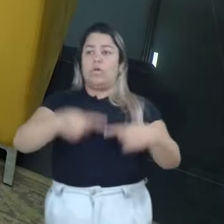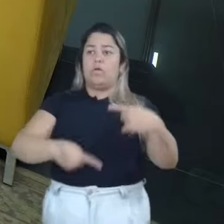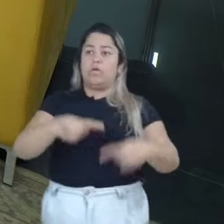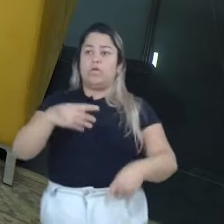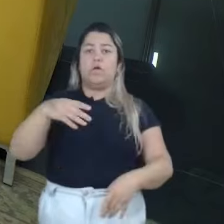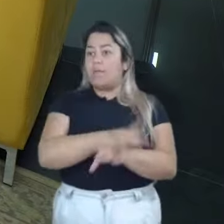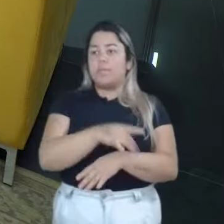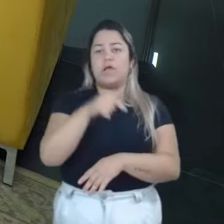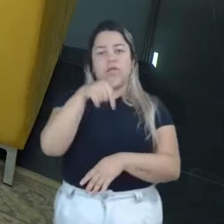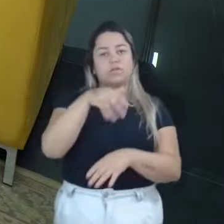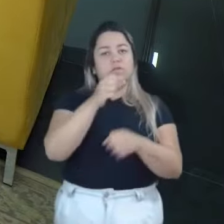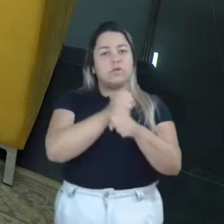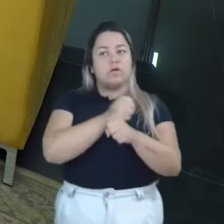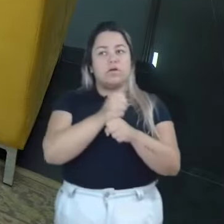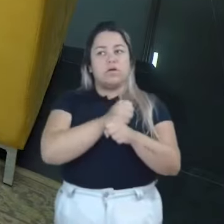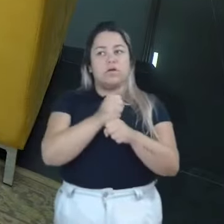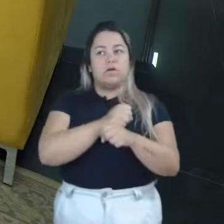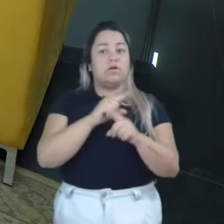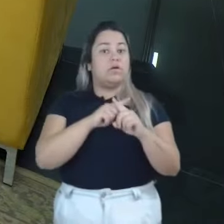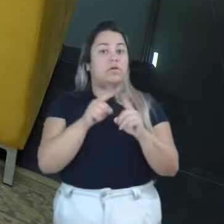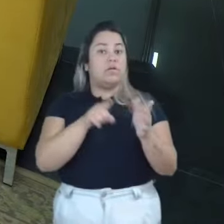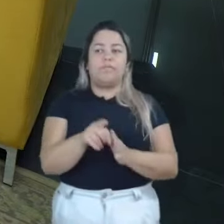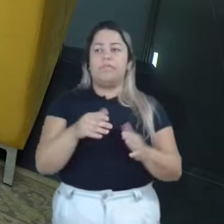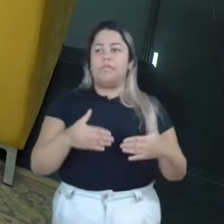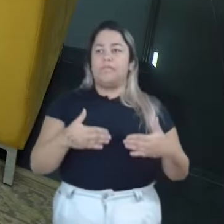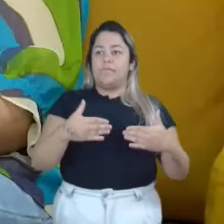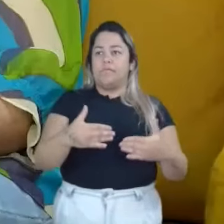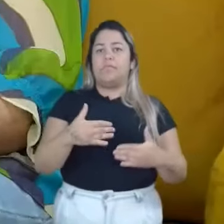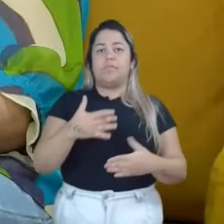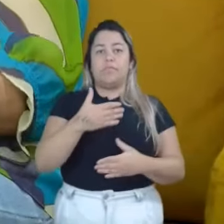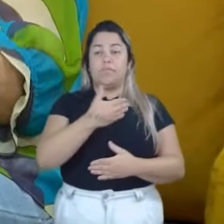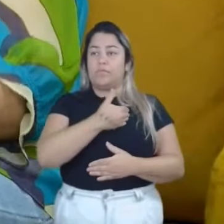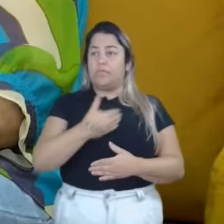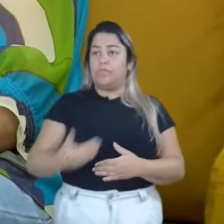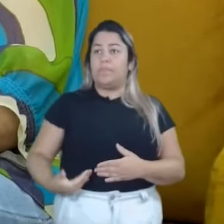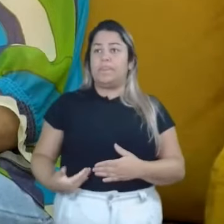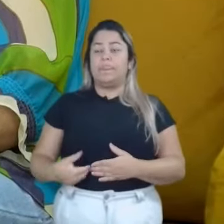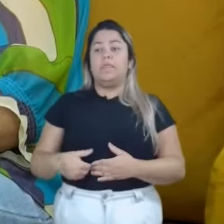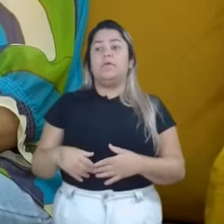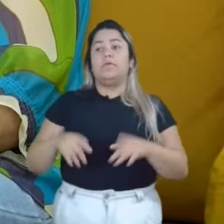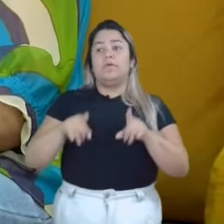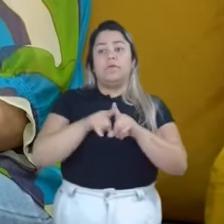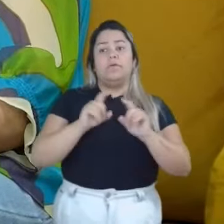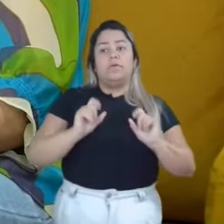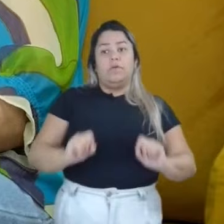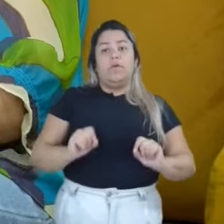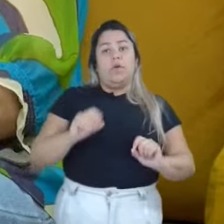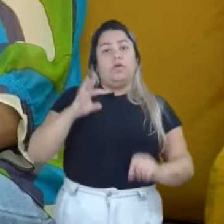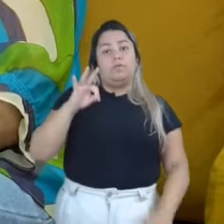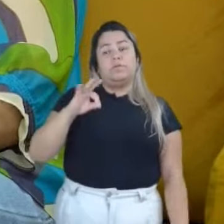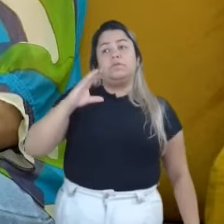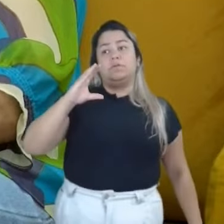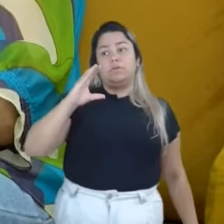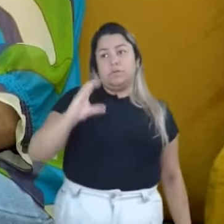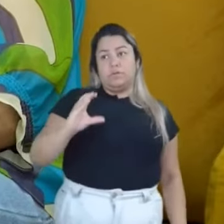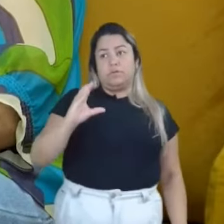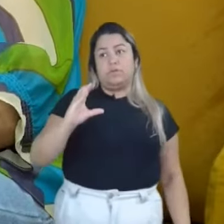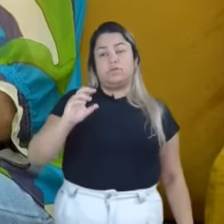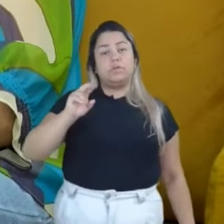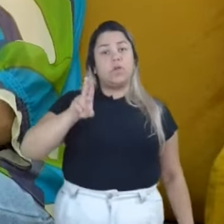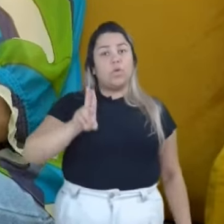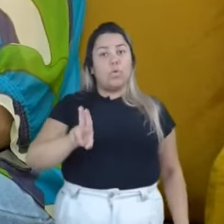independente do Banco Central, mas se essa investigação do Ministério Público, do Tribunal de Contas, mostrar que ele tá